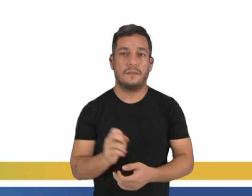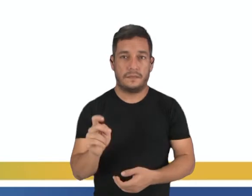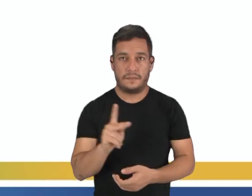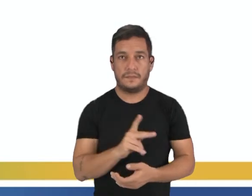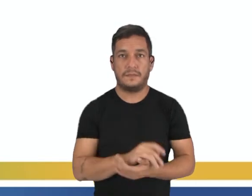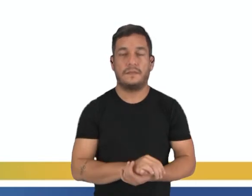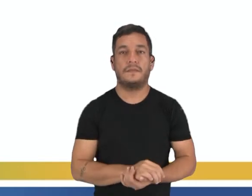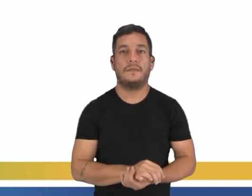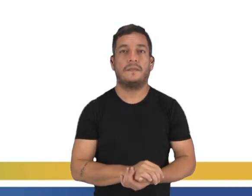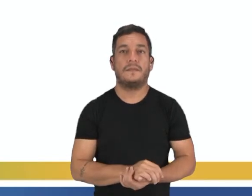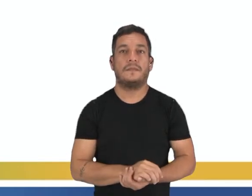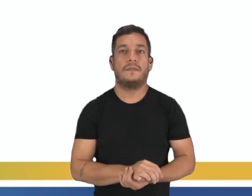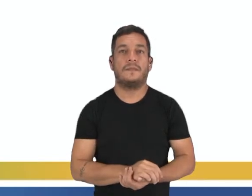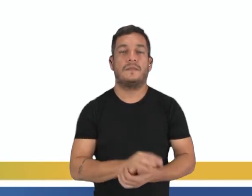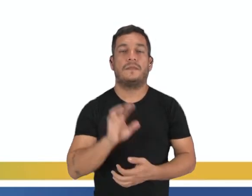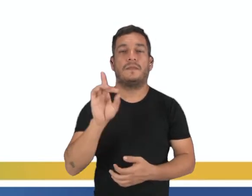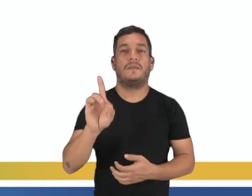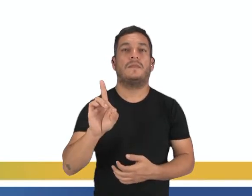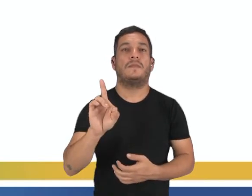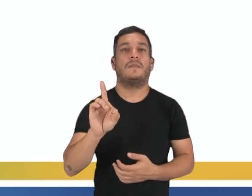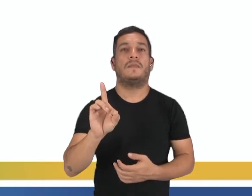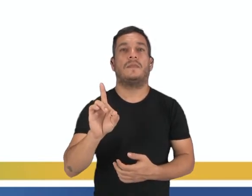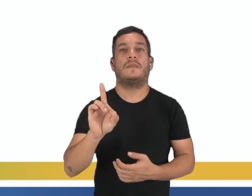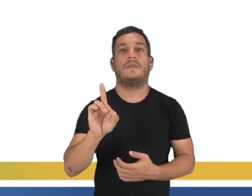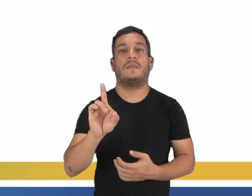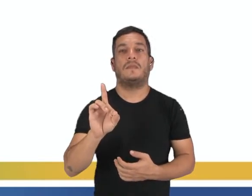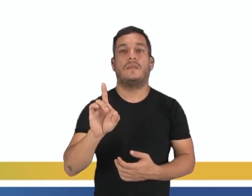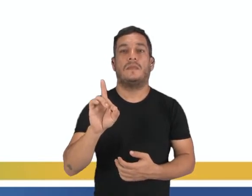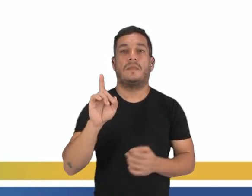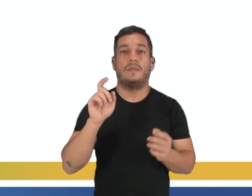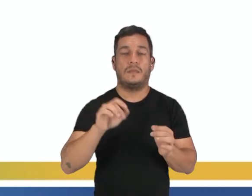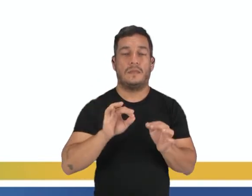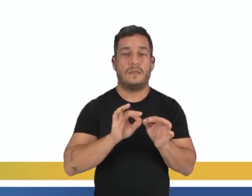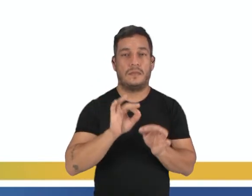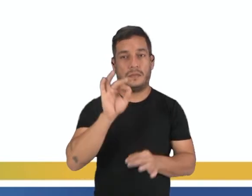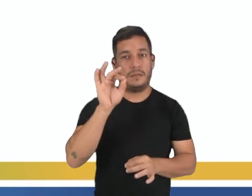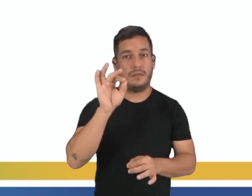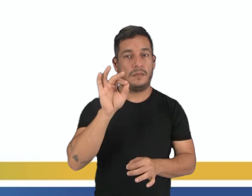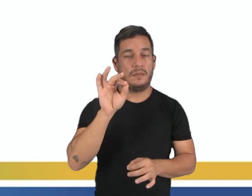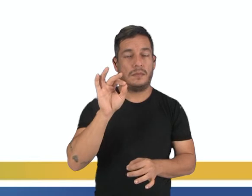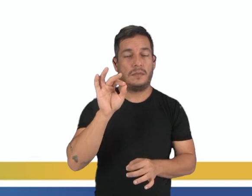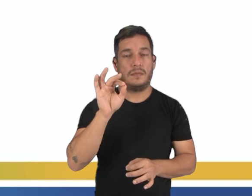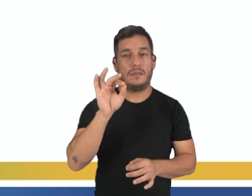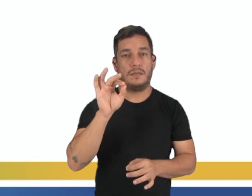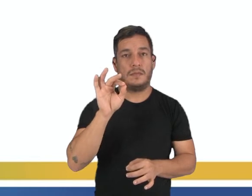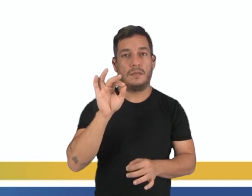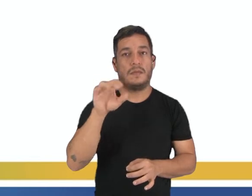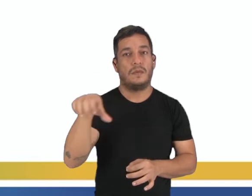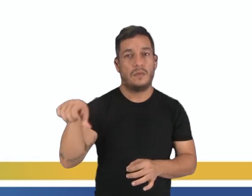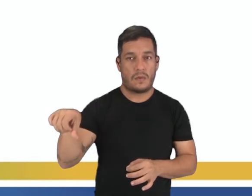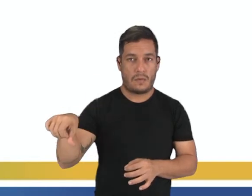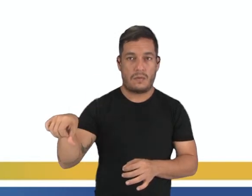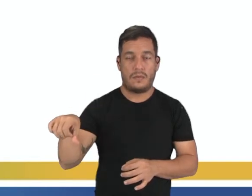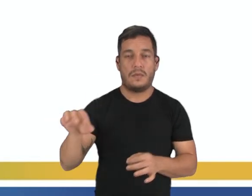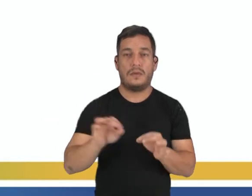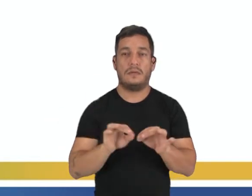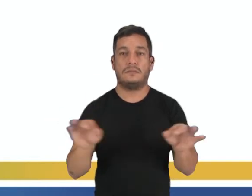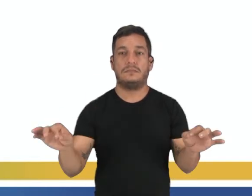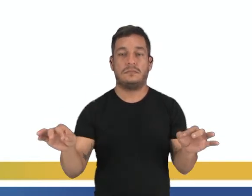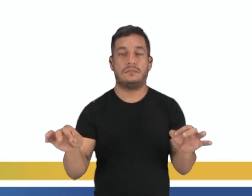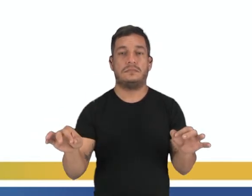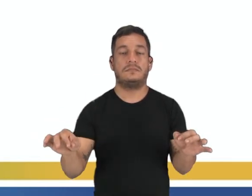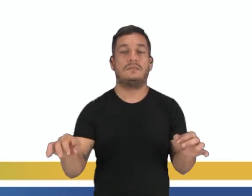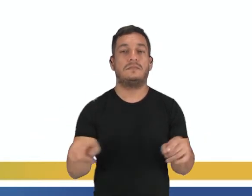ok? E o vértice D, pessoal? O vértice D na horizontal, ele está onde? No 9. Na